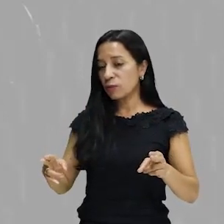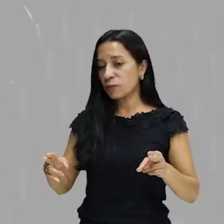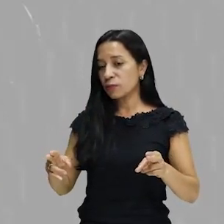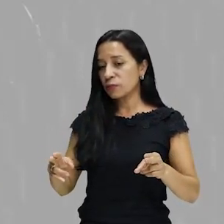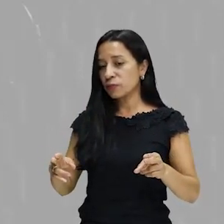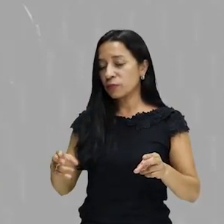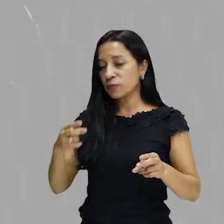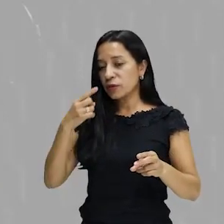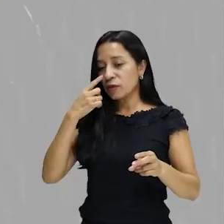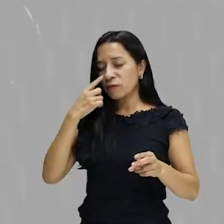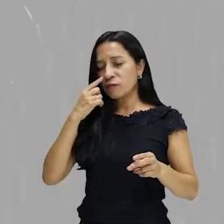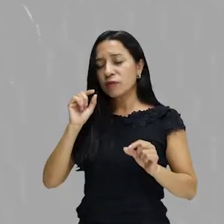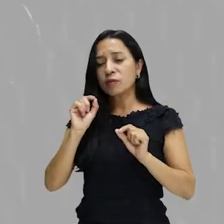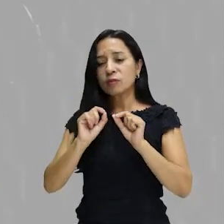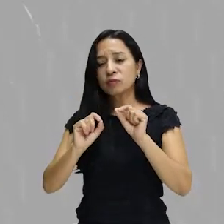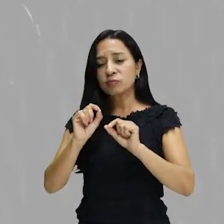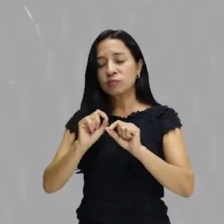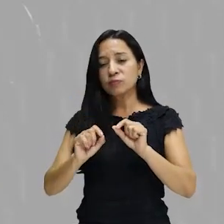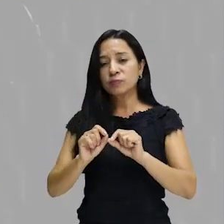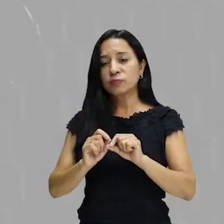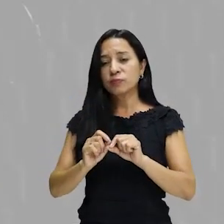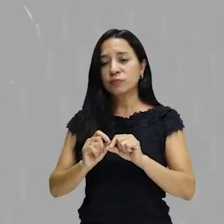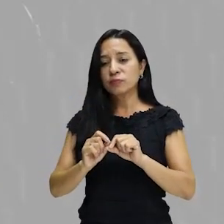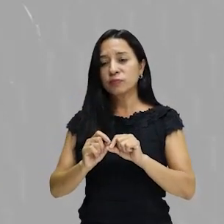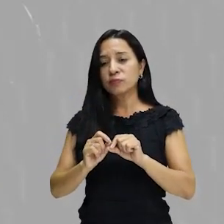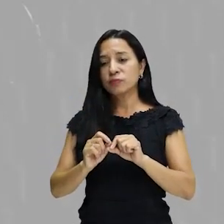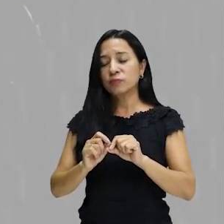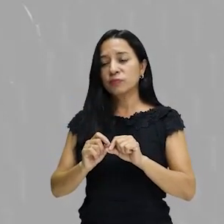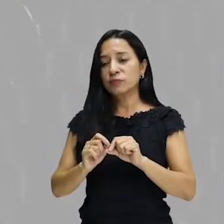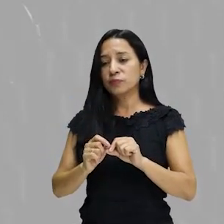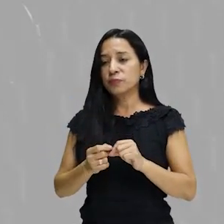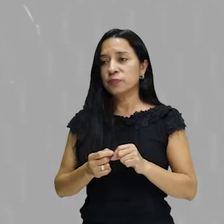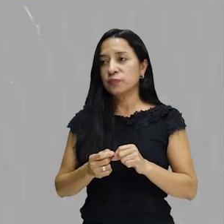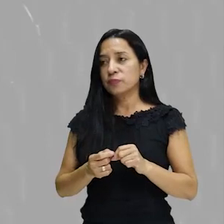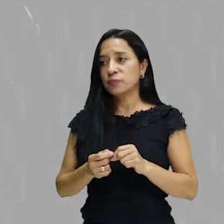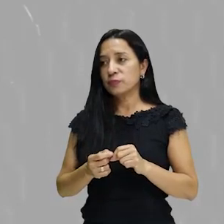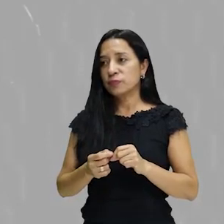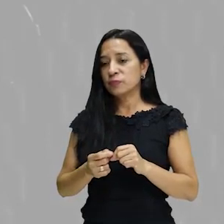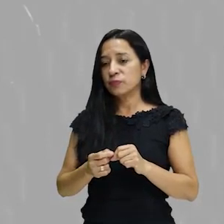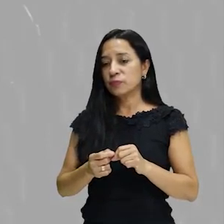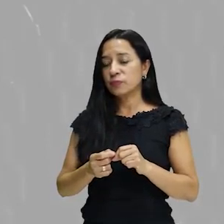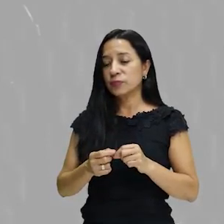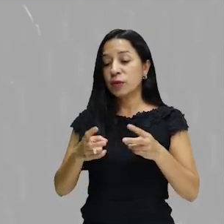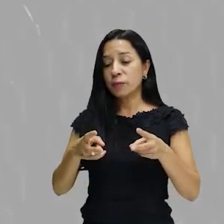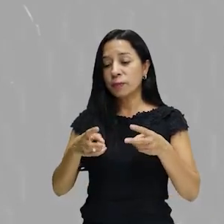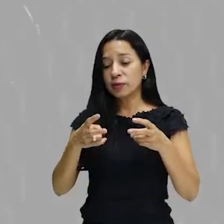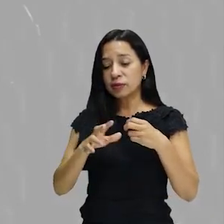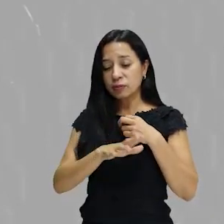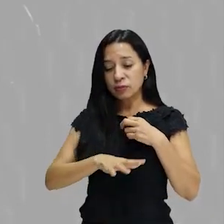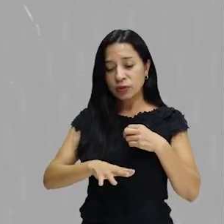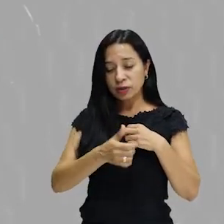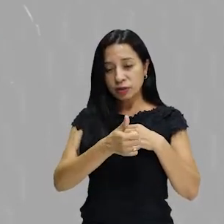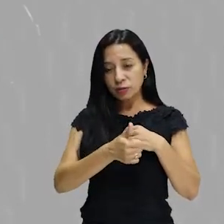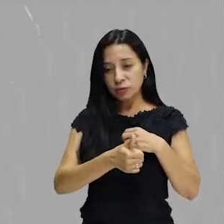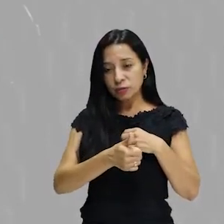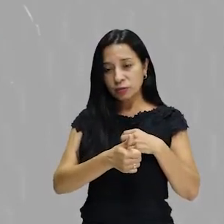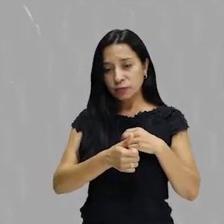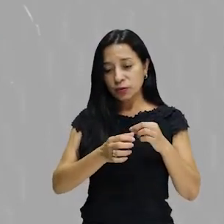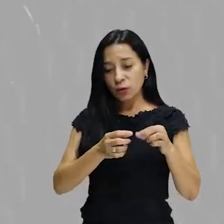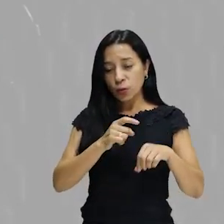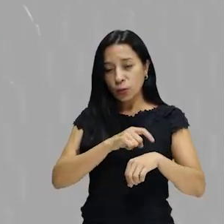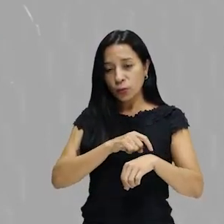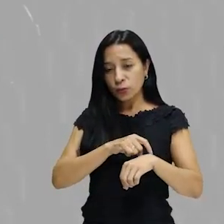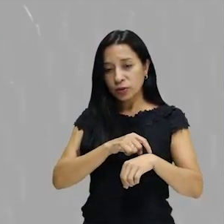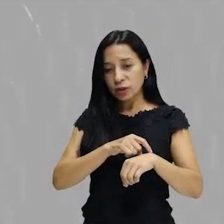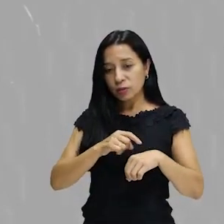nós vamos ver o seguinte, ó. A consequência disso vai ser o seguinte. Percebam a área 1, né, o tempo em que ele